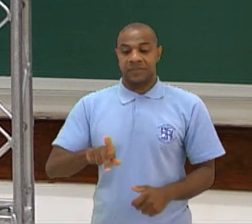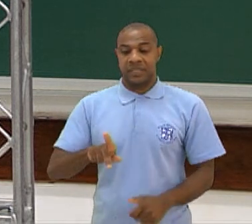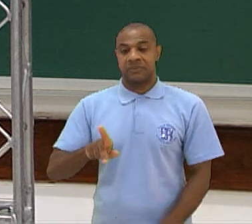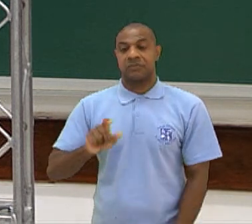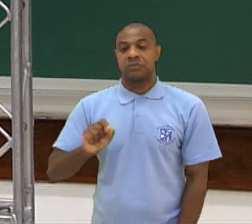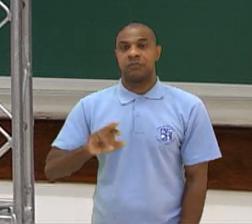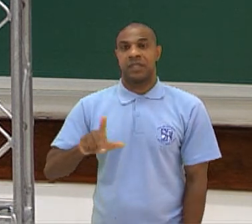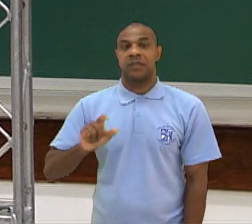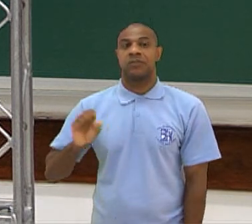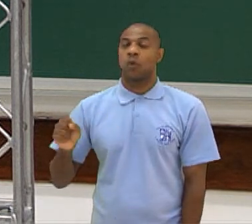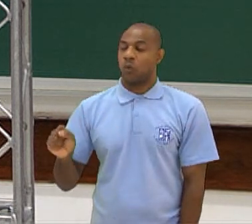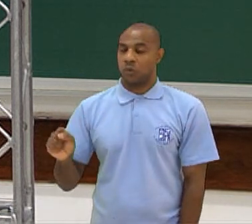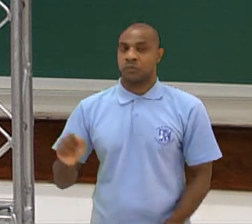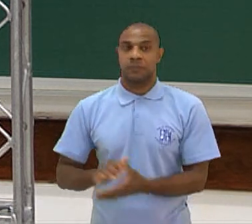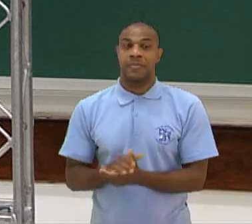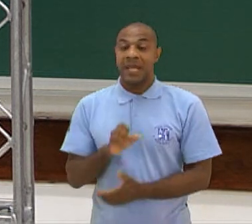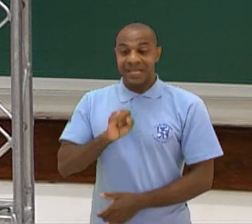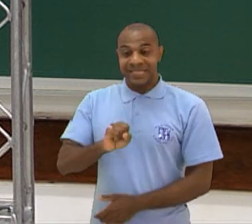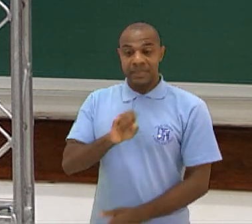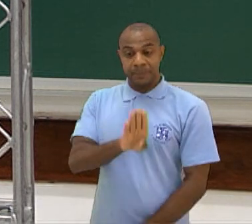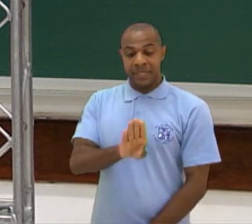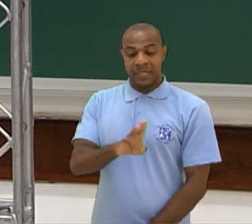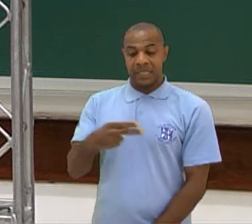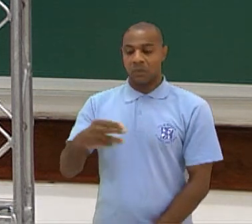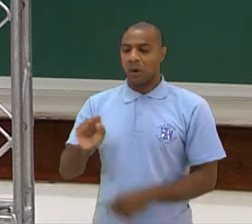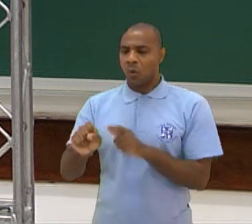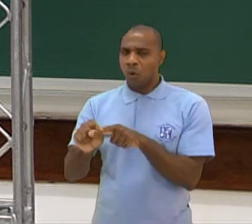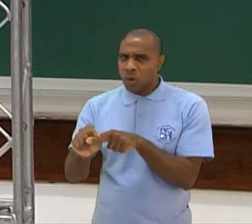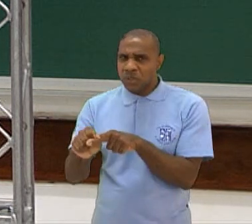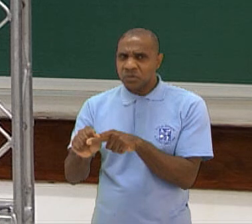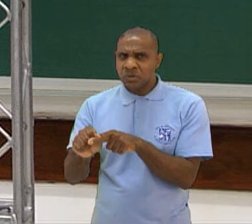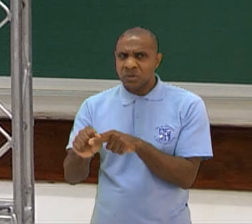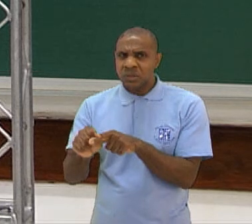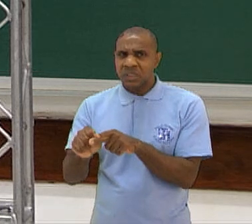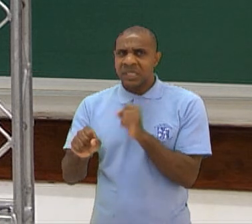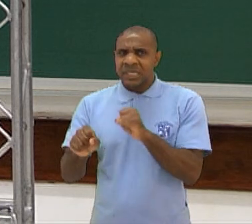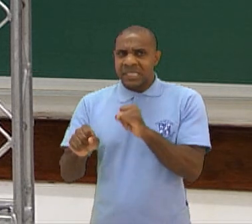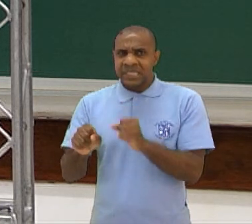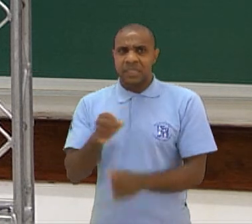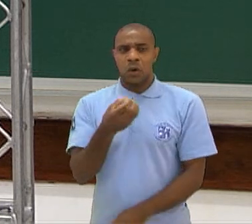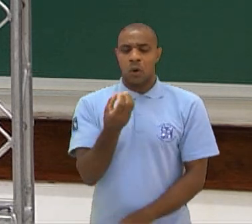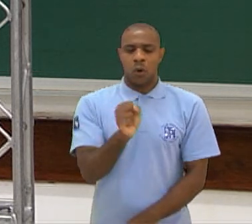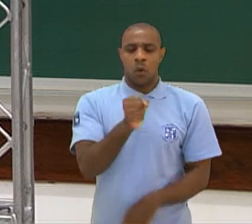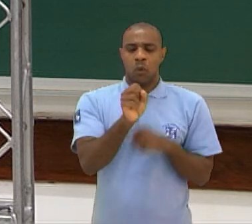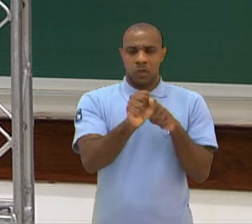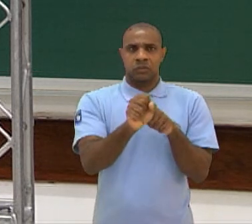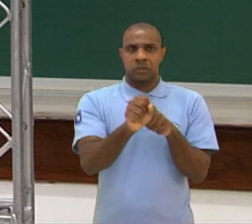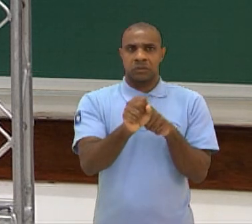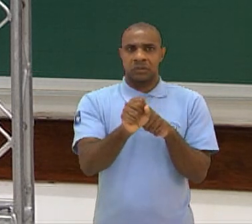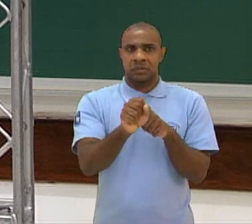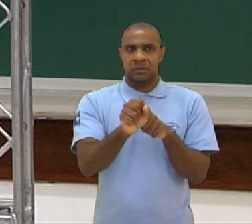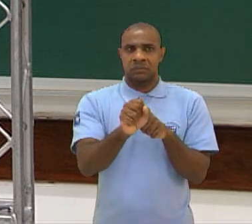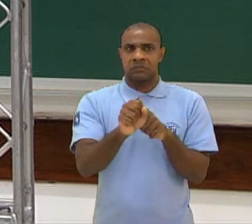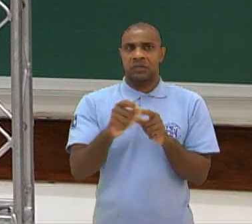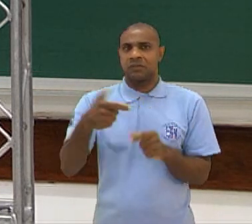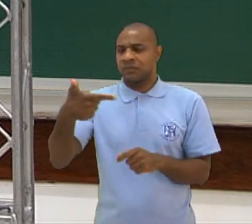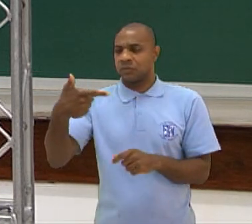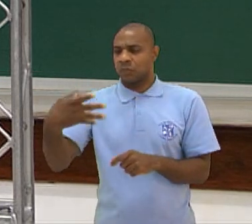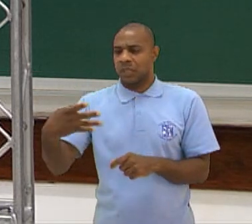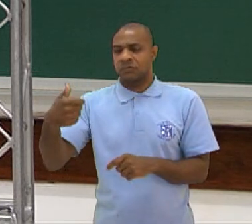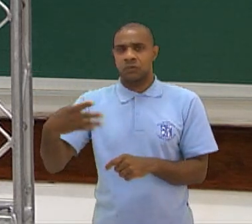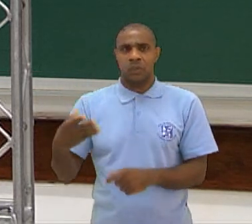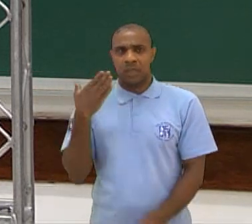impossível, determinante tem que ser igual a 0 e o determinante daquela matriz sem os elementos de x tem que ser